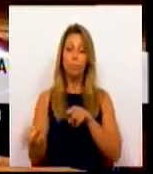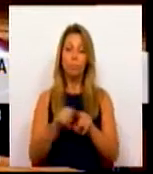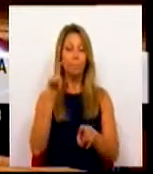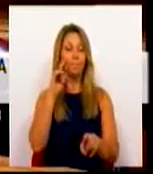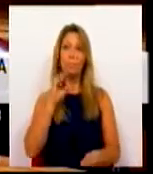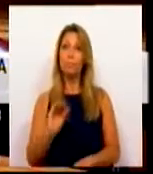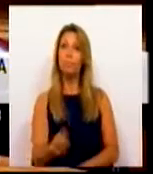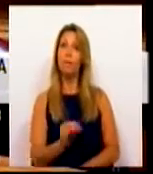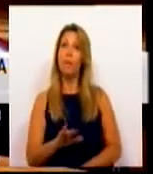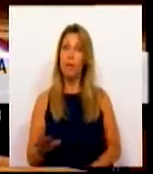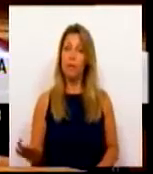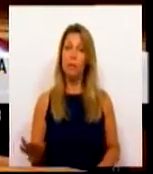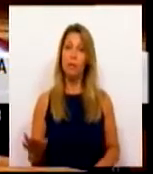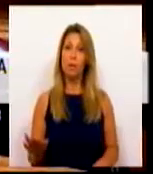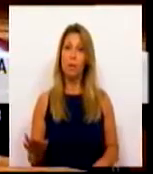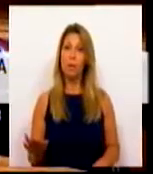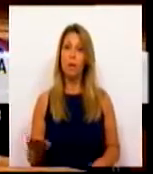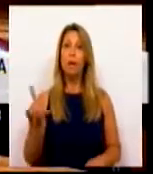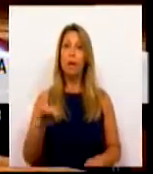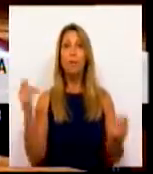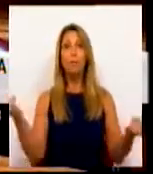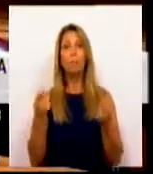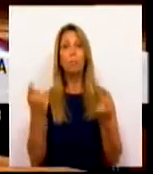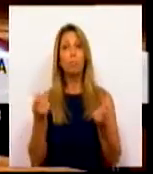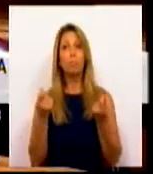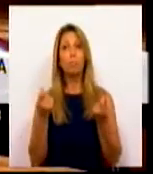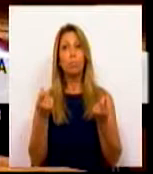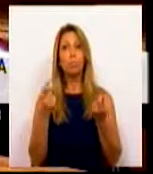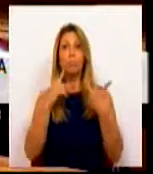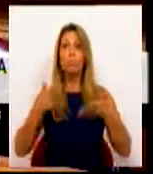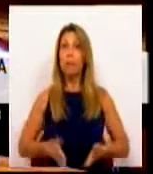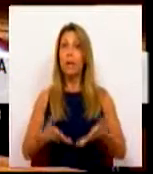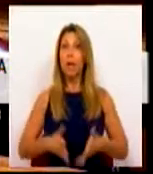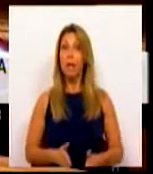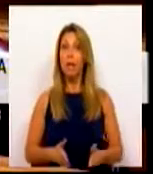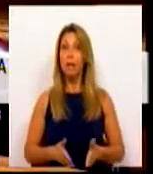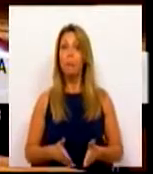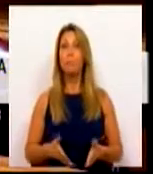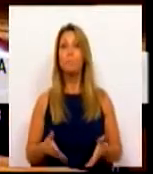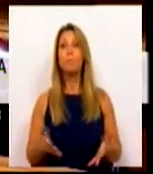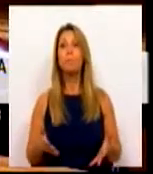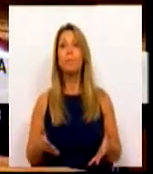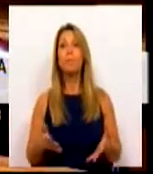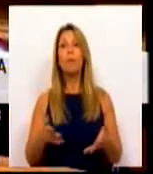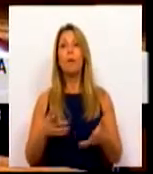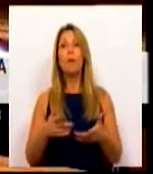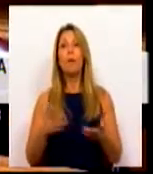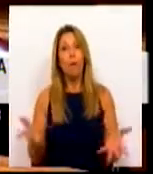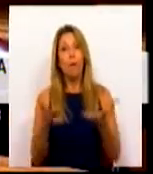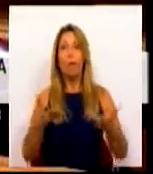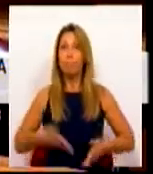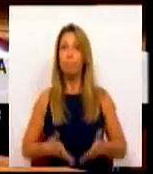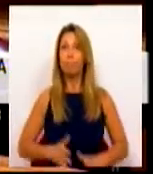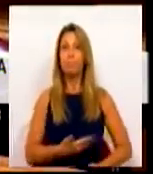de crianças, das crianças e da promoção da natalidade. A continuidade da implementação das medidas